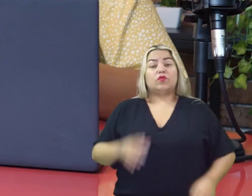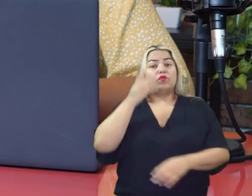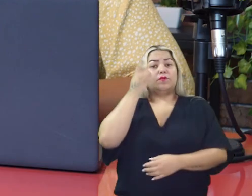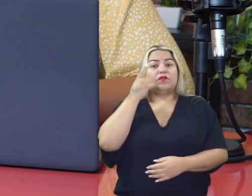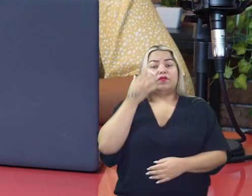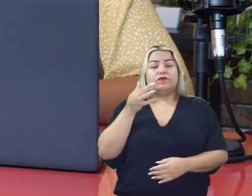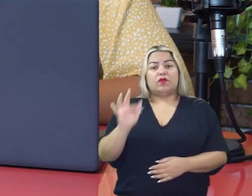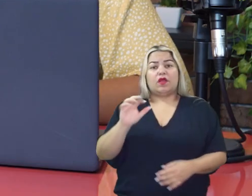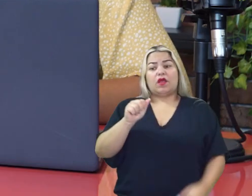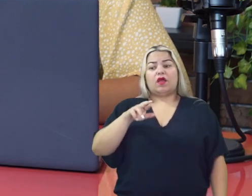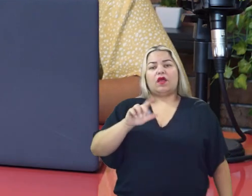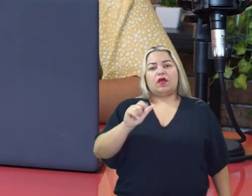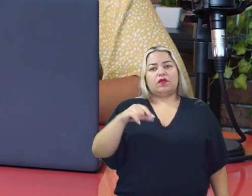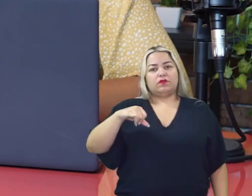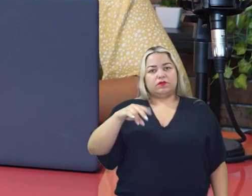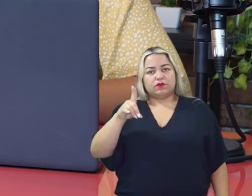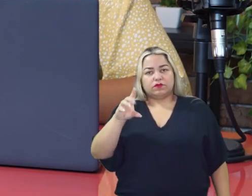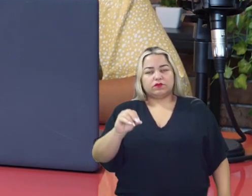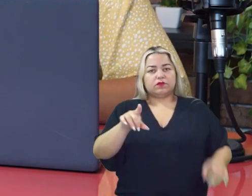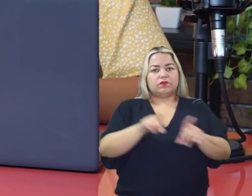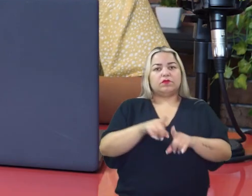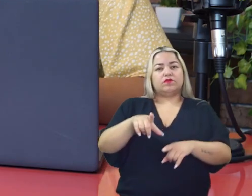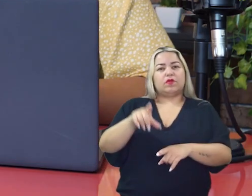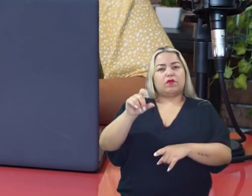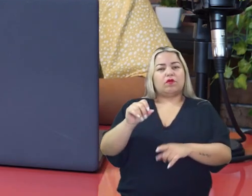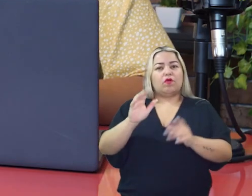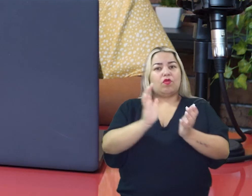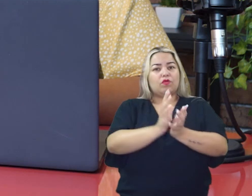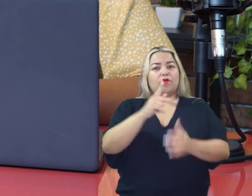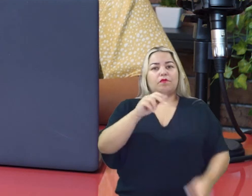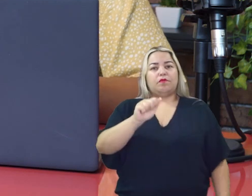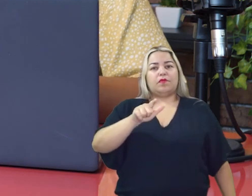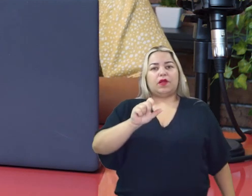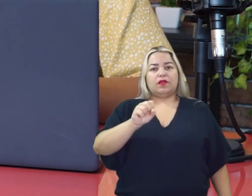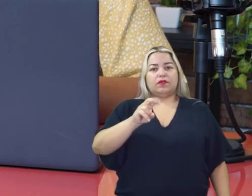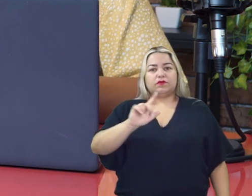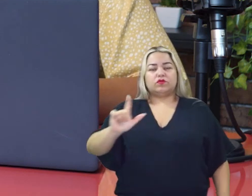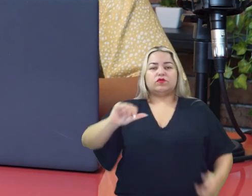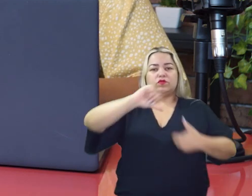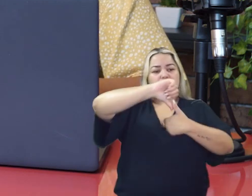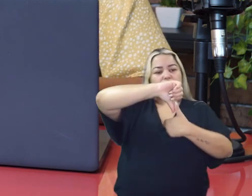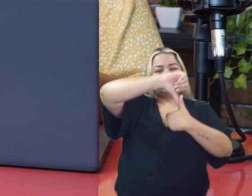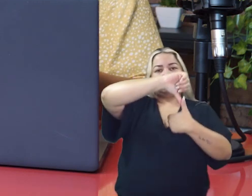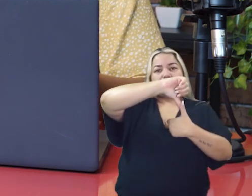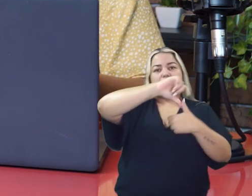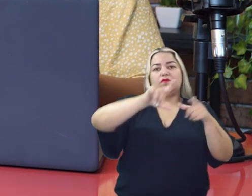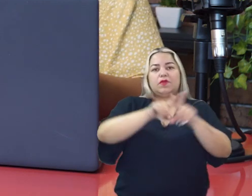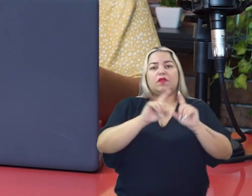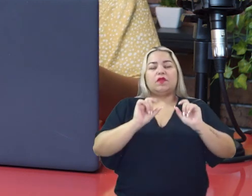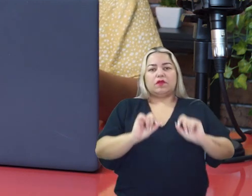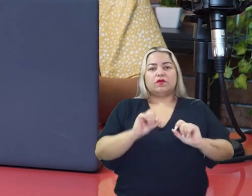aspas. O deputado federal Arlindo Chinaglia foi eleito para presidir o Parlasul, o parlamento do Mercosul.